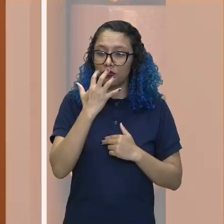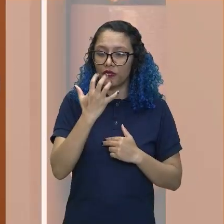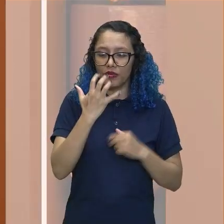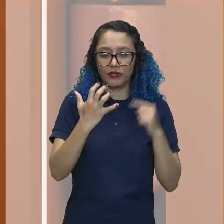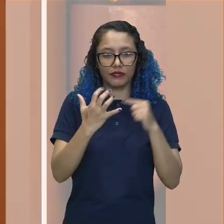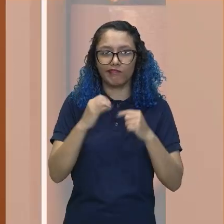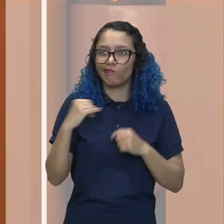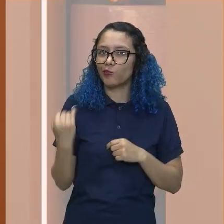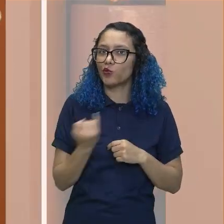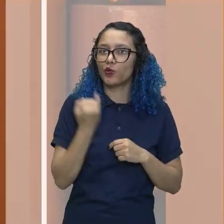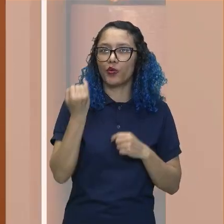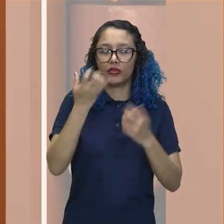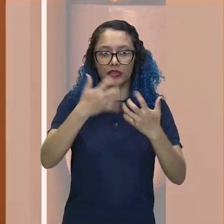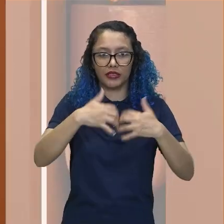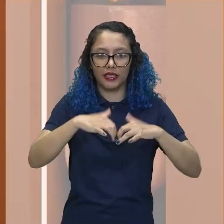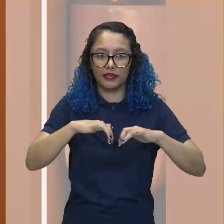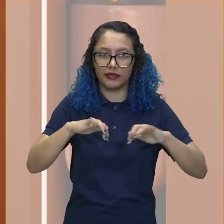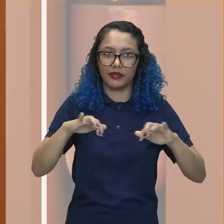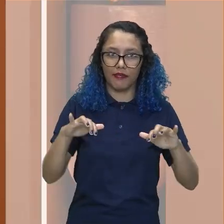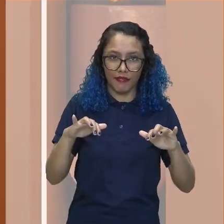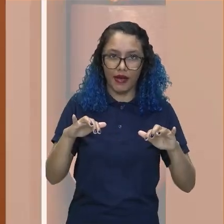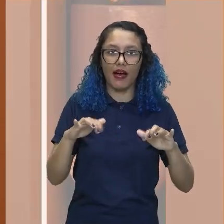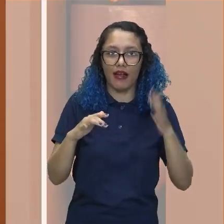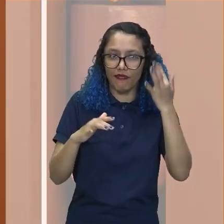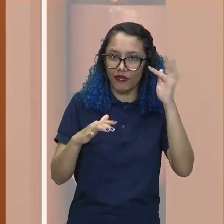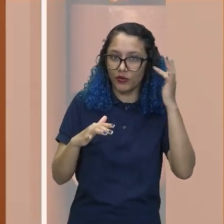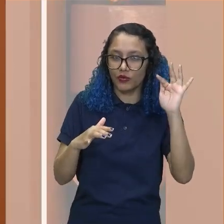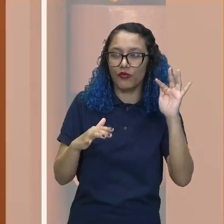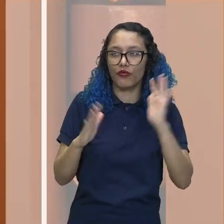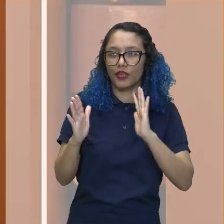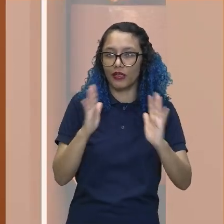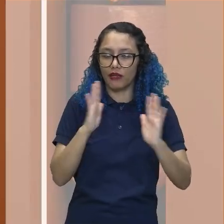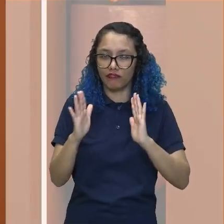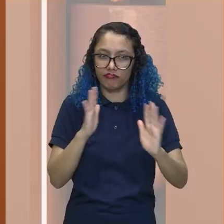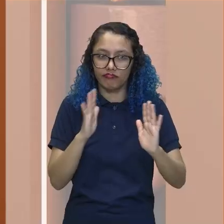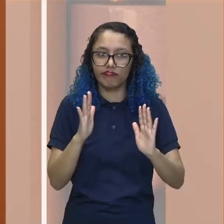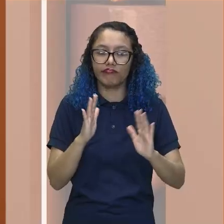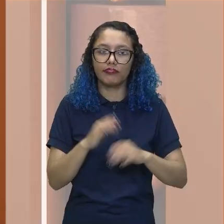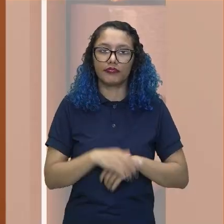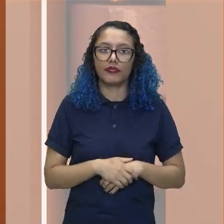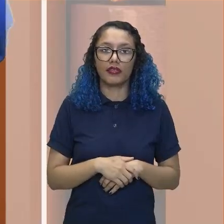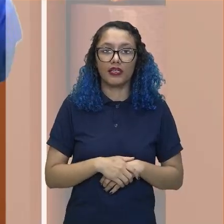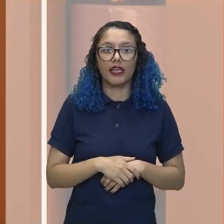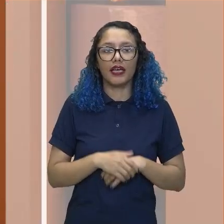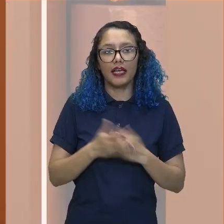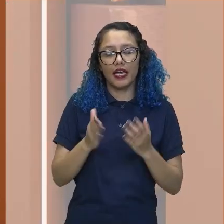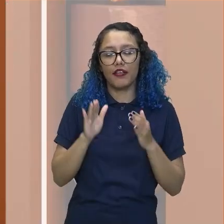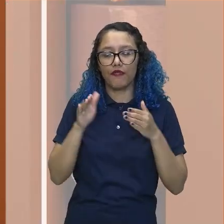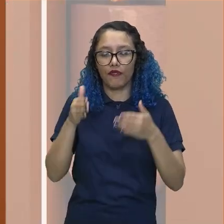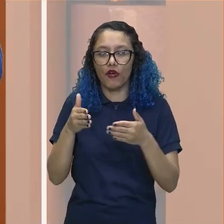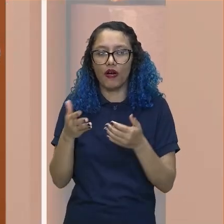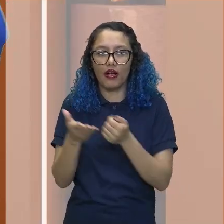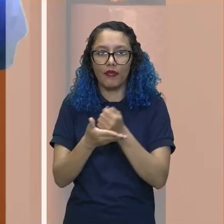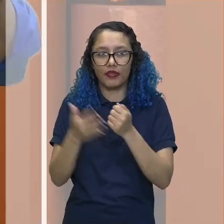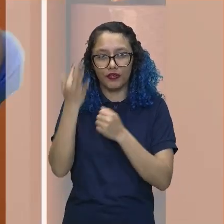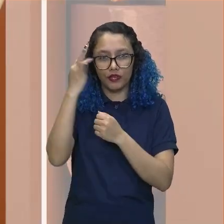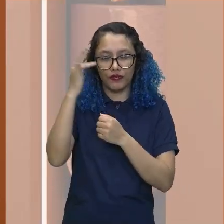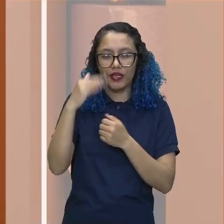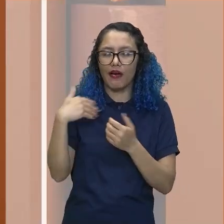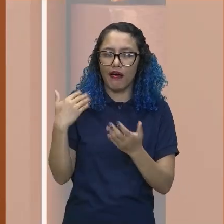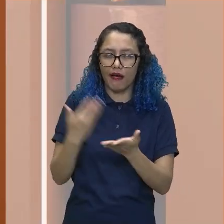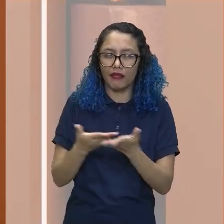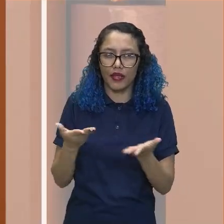águas ali da filosofia no século XIX. Né? E vai dar as bases para uma filosofia que ainda hoje é uma